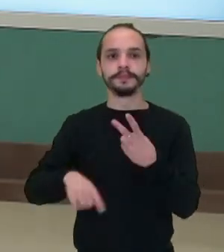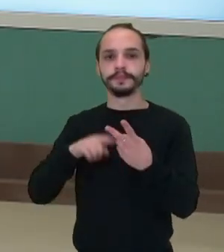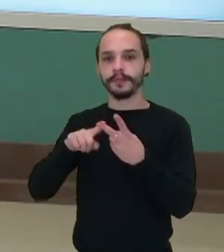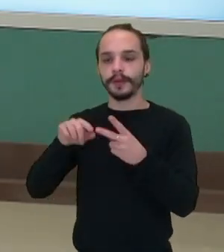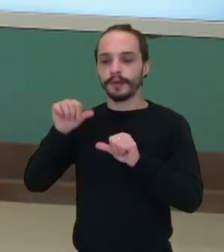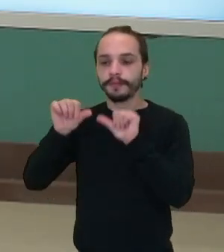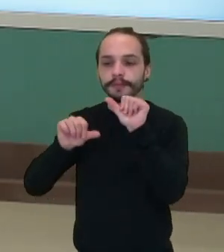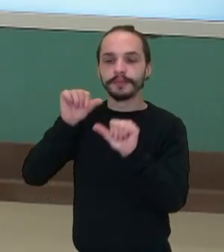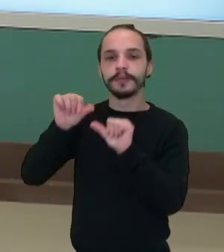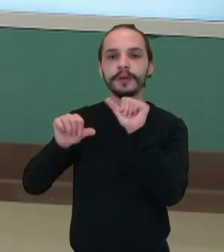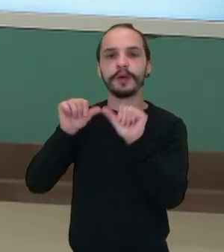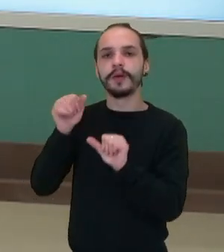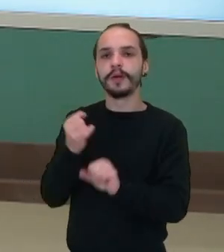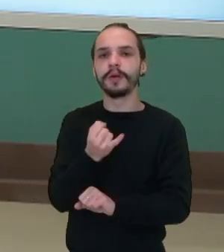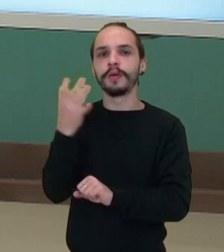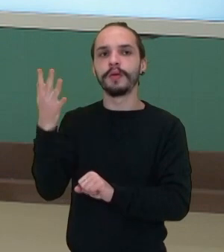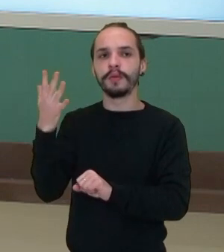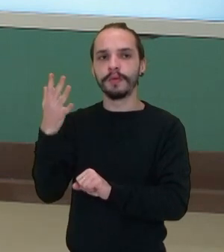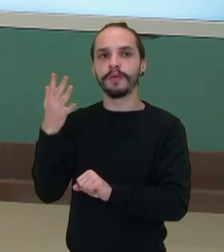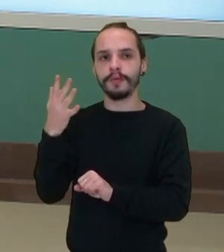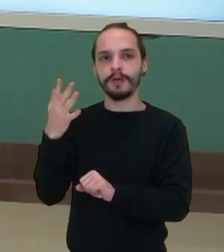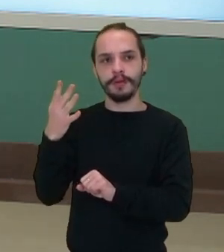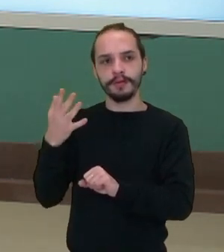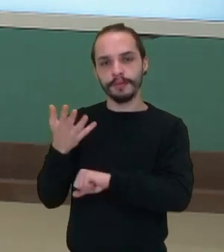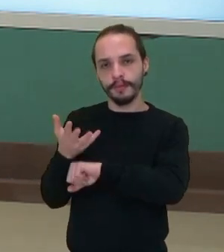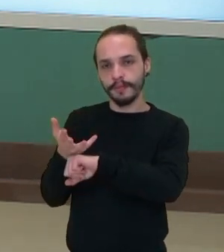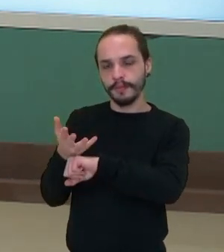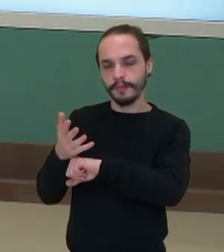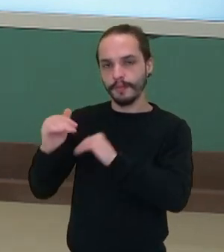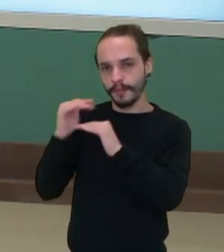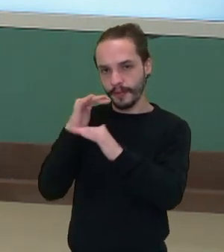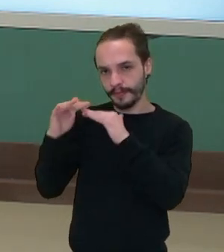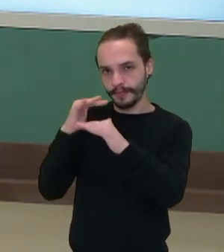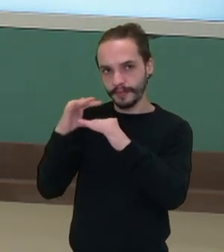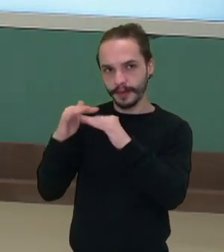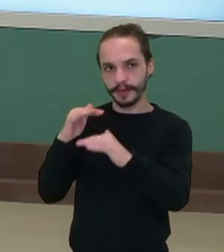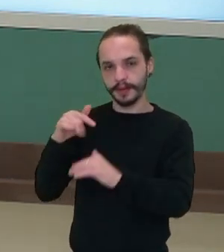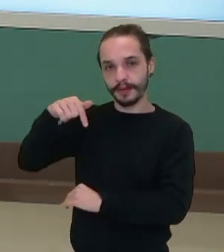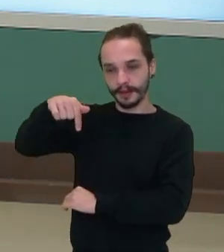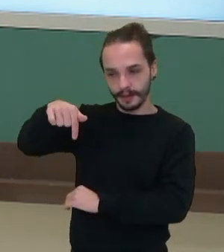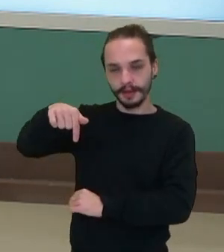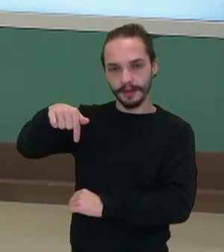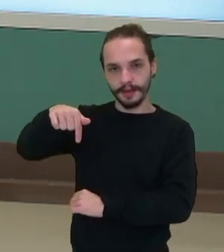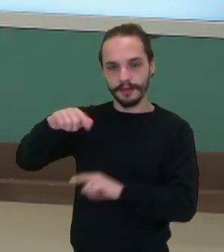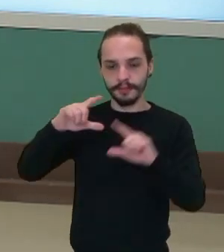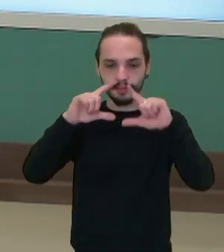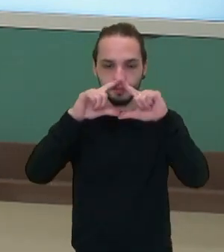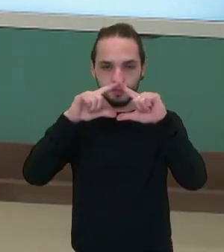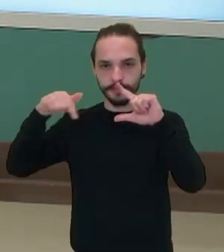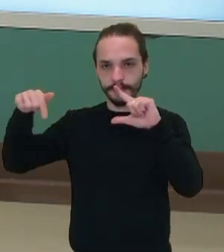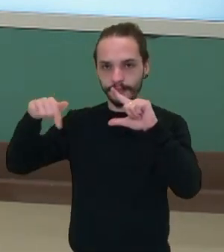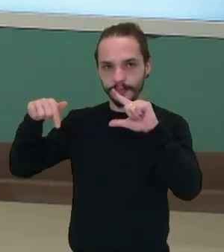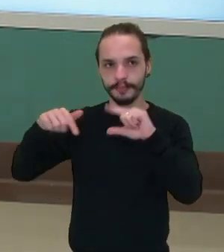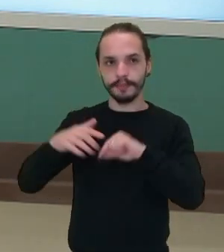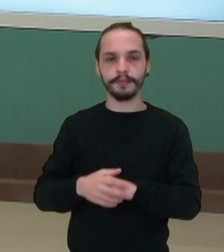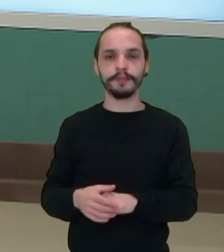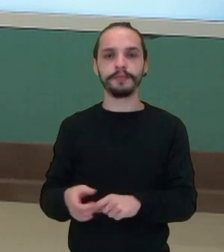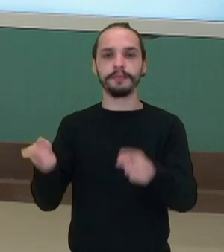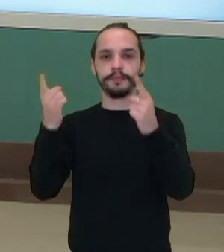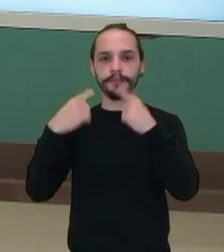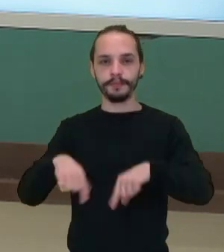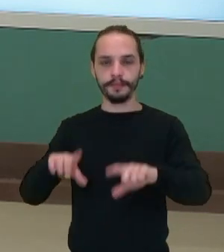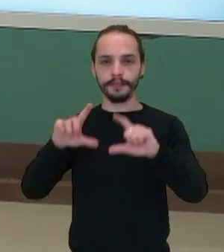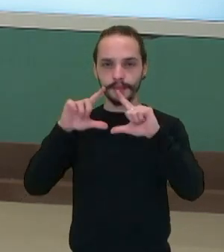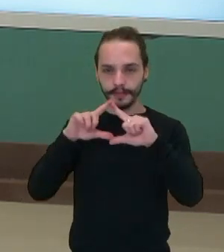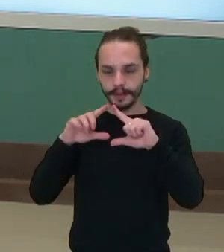movimento, que é o Q final menos Q inicial, que a gente viu em aulas anteriores, que seria o quilograma por metro por segundo, e o ΔT é o